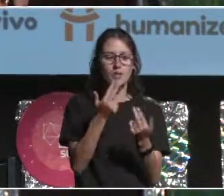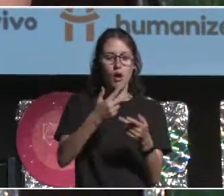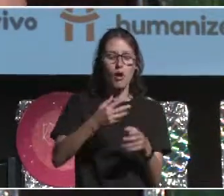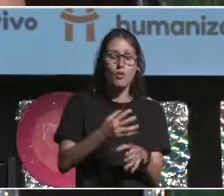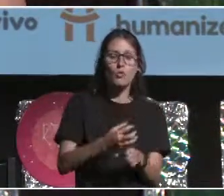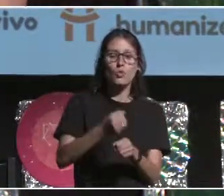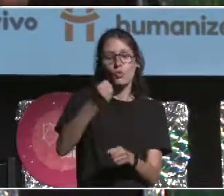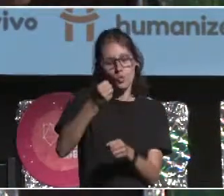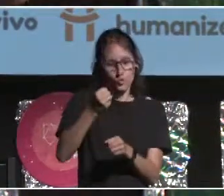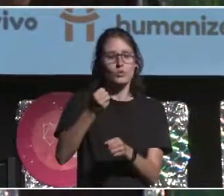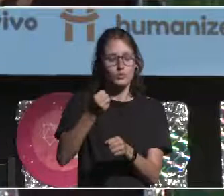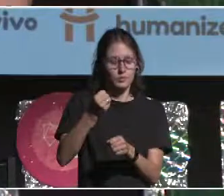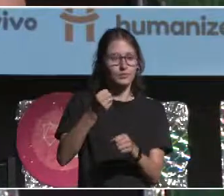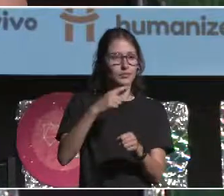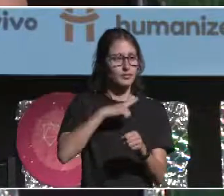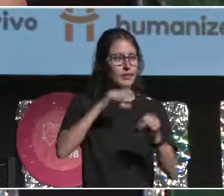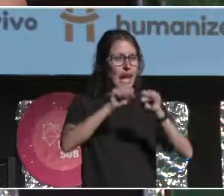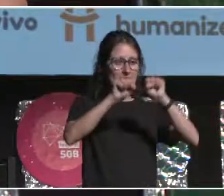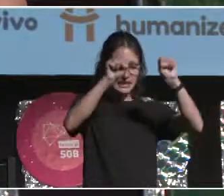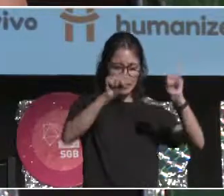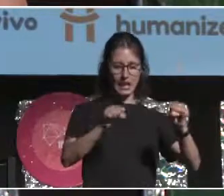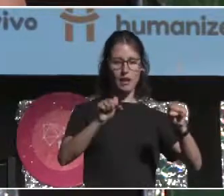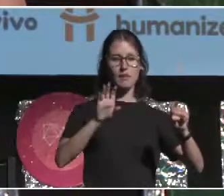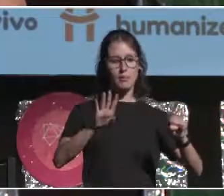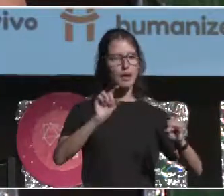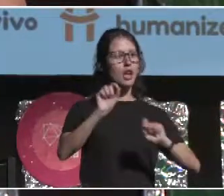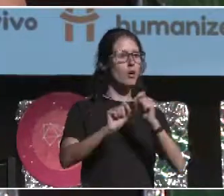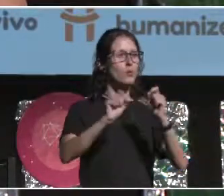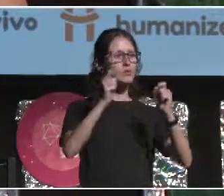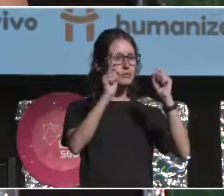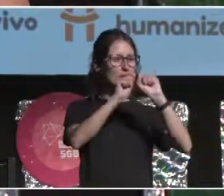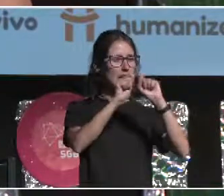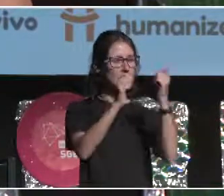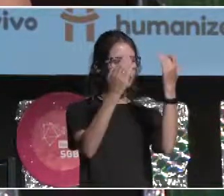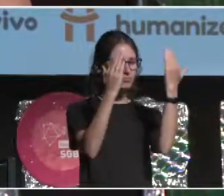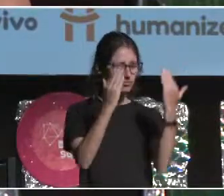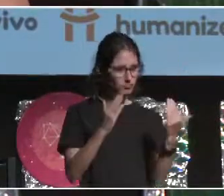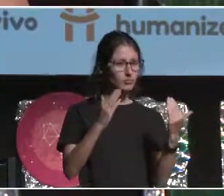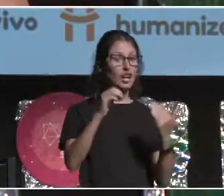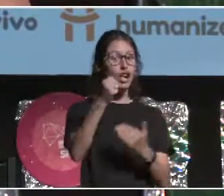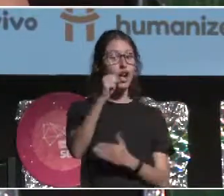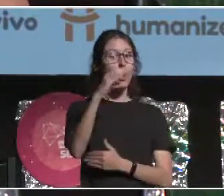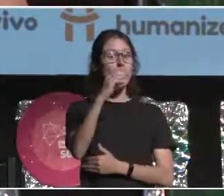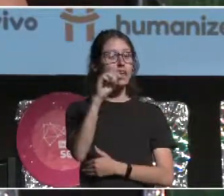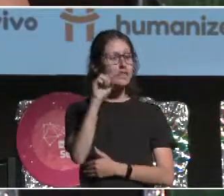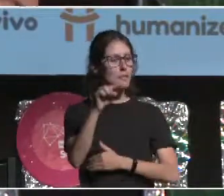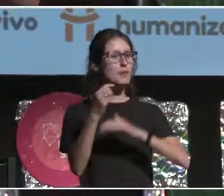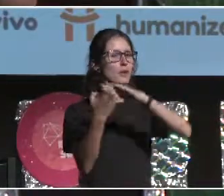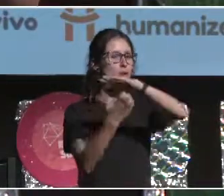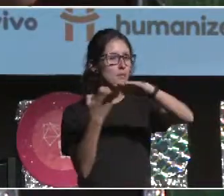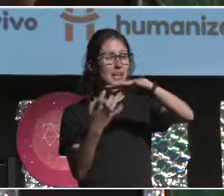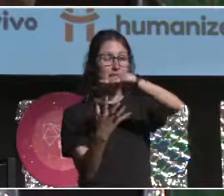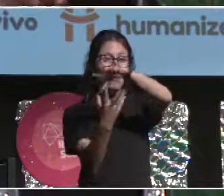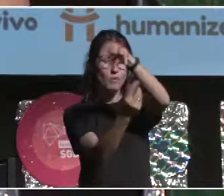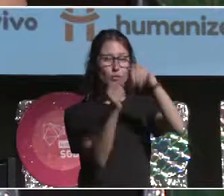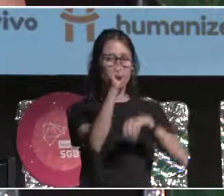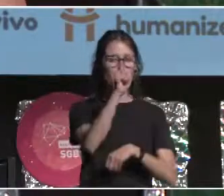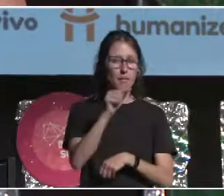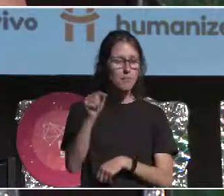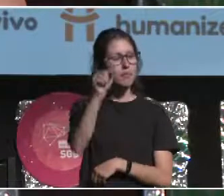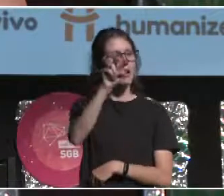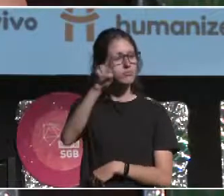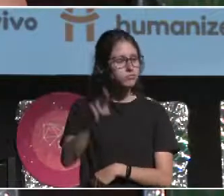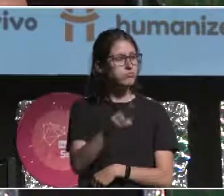espinha dorsal do Sistema B, a nossa avaliação, ela é usada por mais de 80.000 empresas em todo o mundo para medirem e